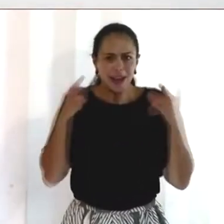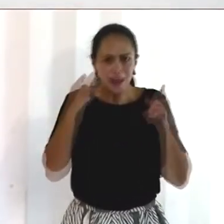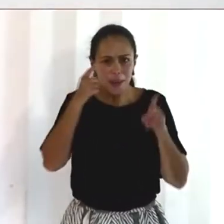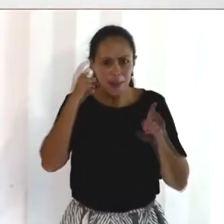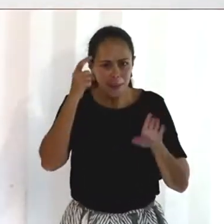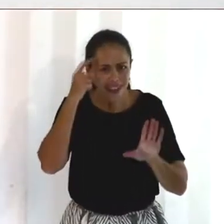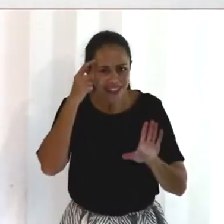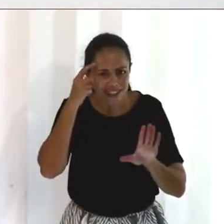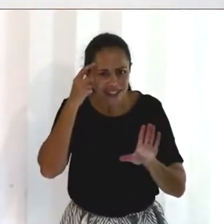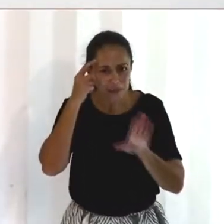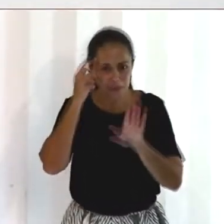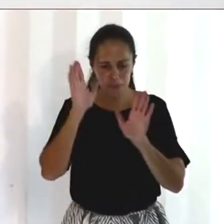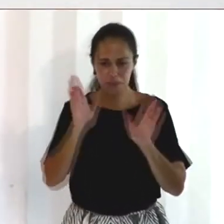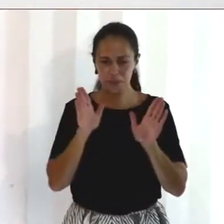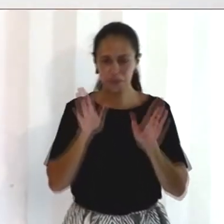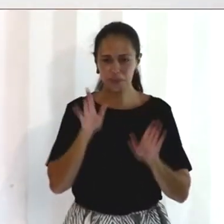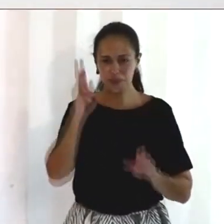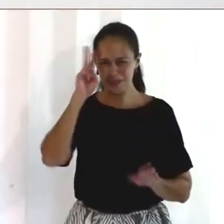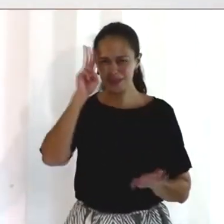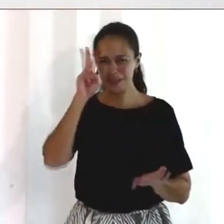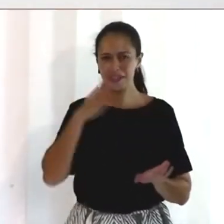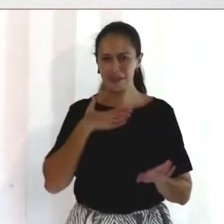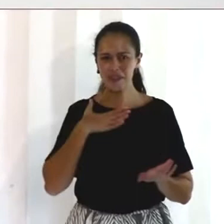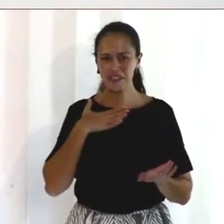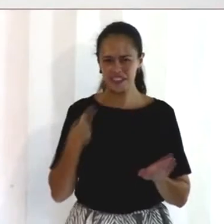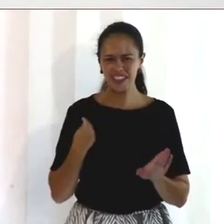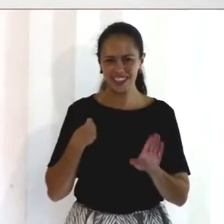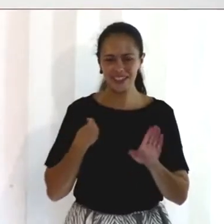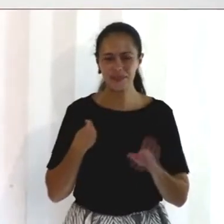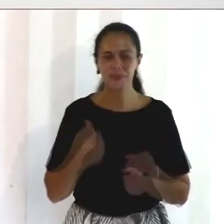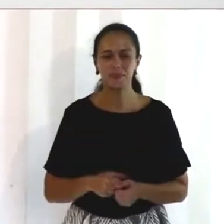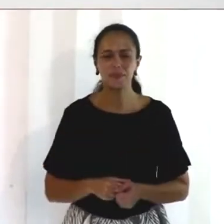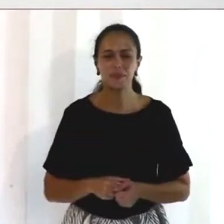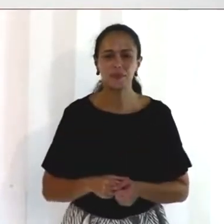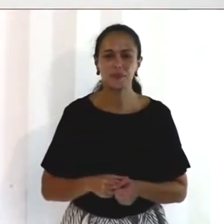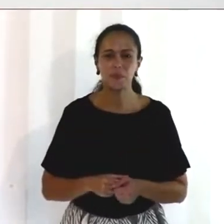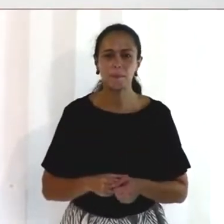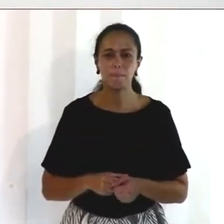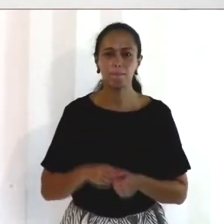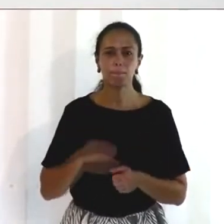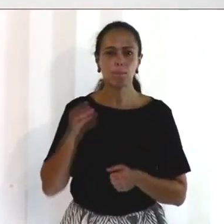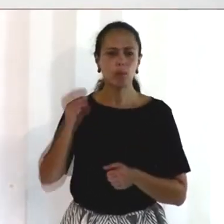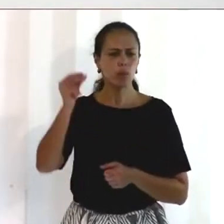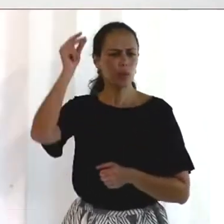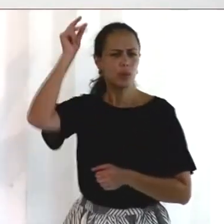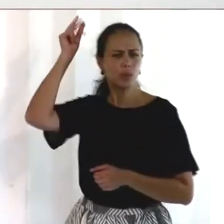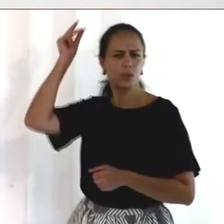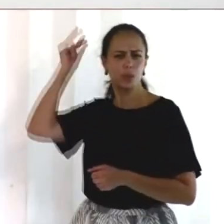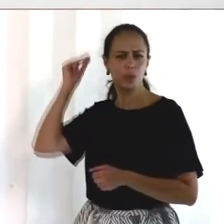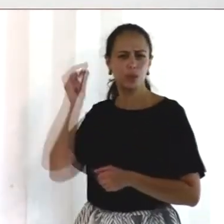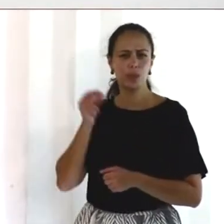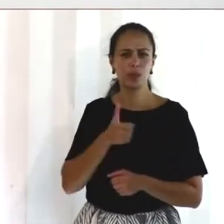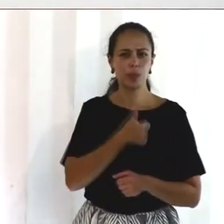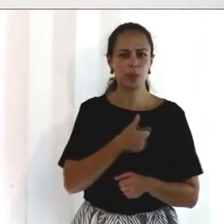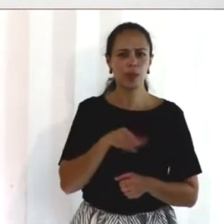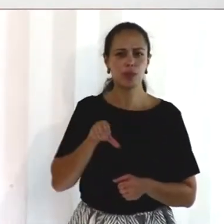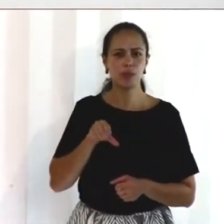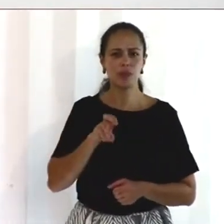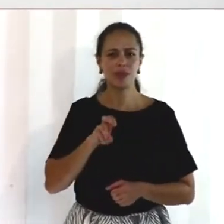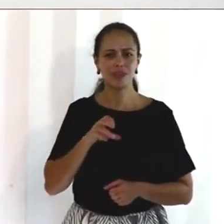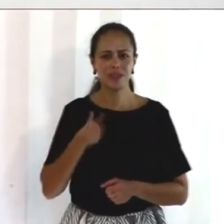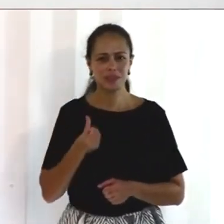eu fui convertido lá nos idos de 1996, por um projeto missionário de irmãos, jovens